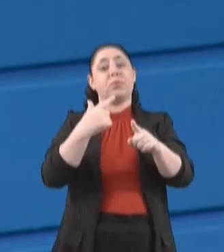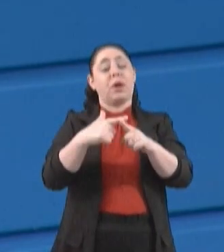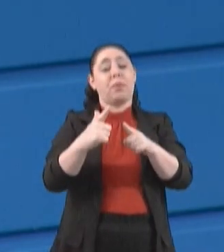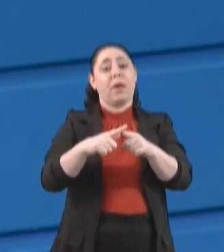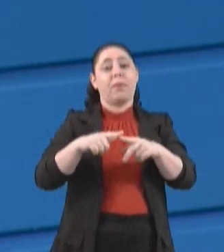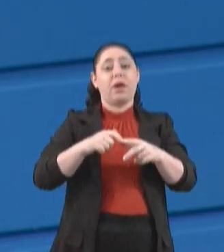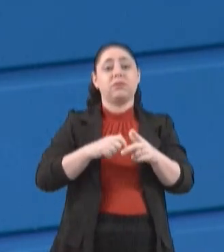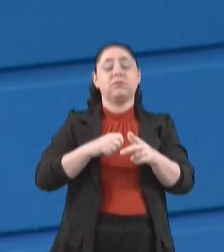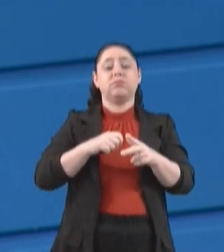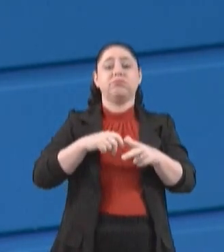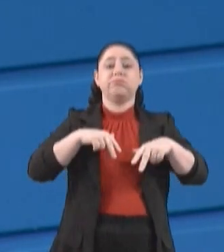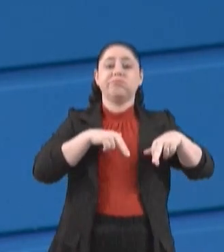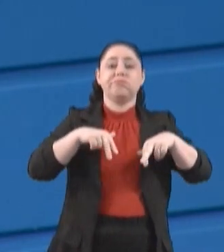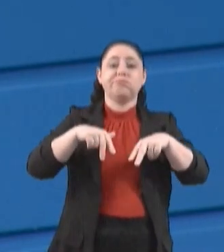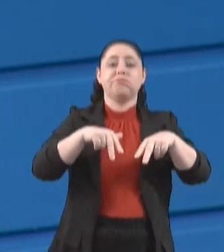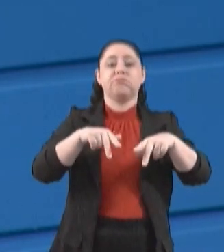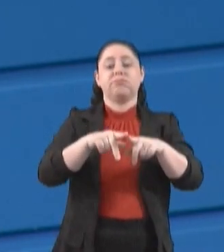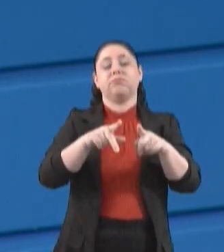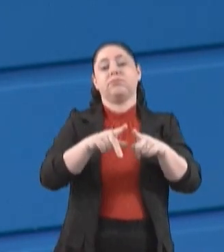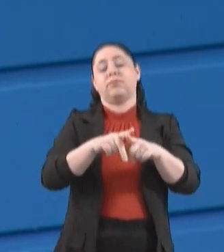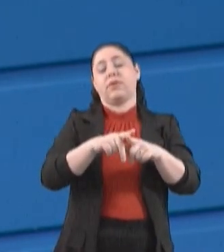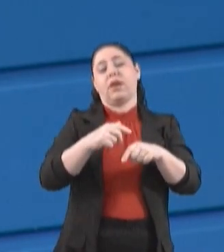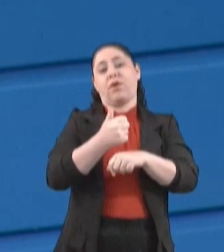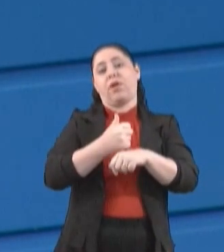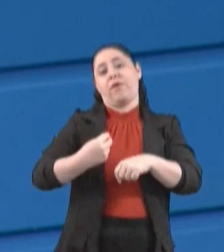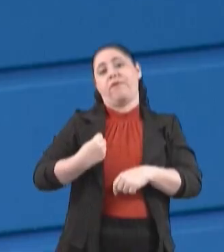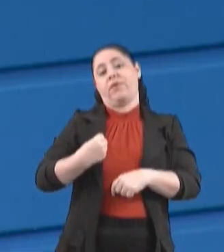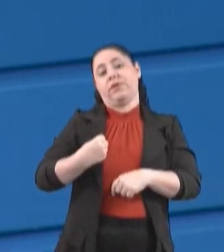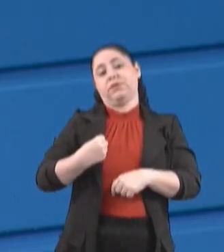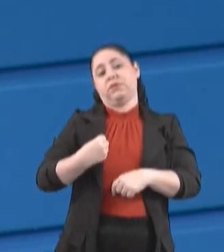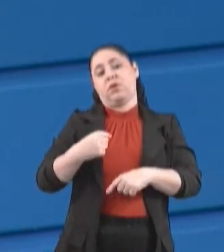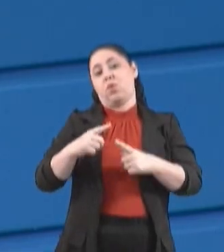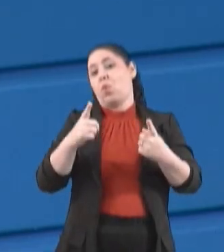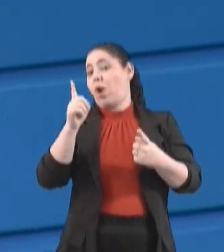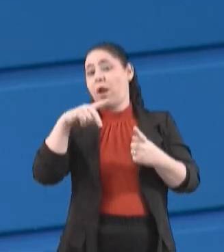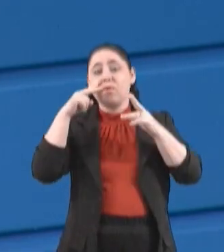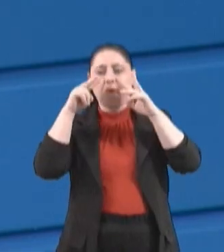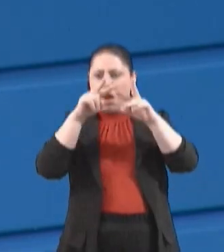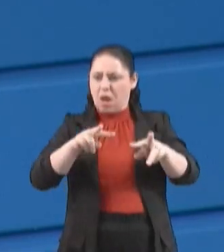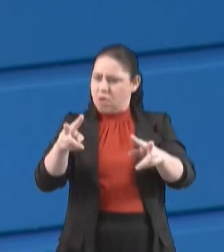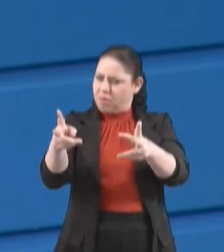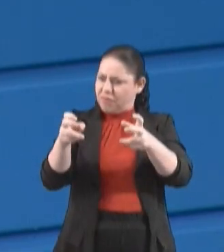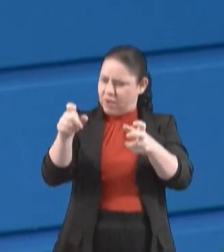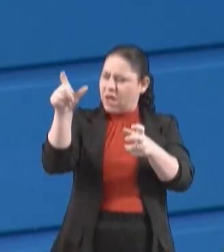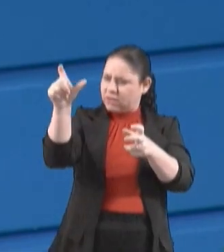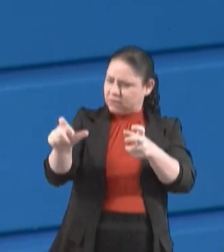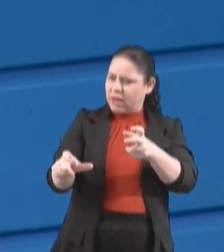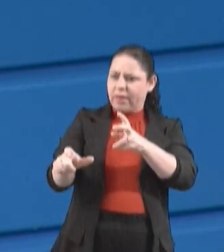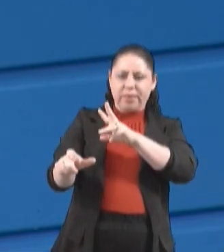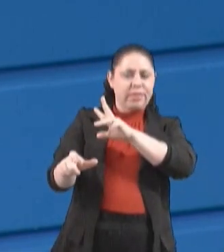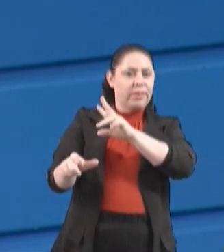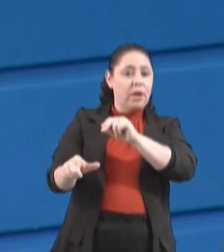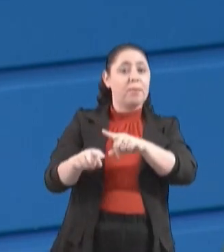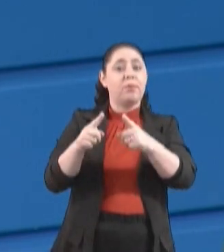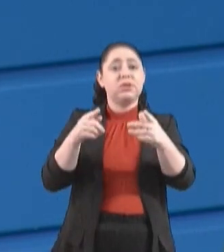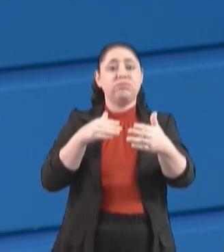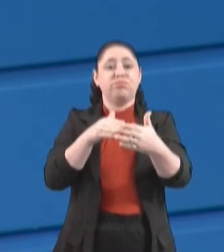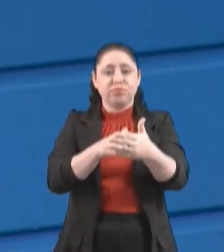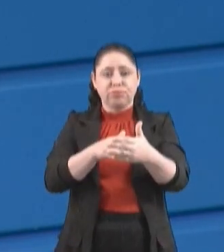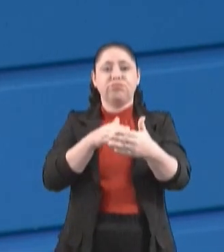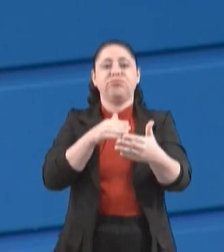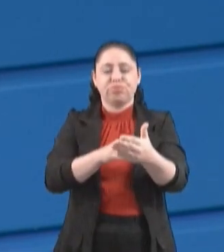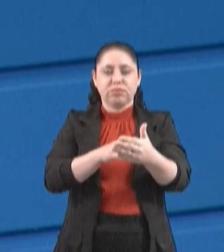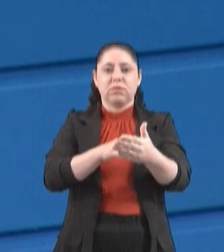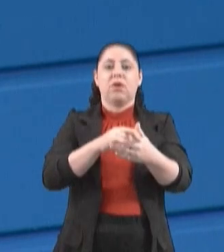a mobilidade e a qualidade de vida dos pacientes. Apesar de não ser uma condição visível, seus efeitos limitantes